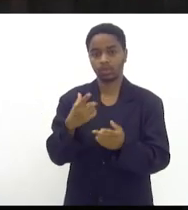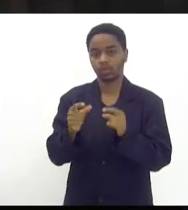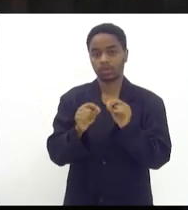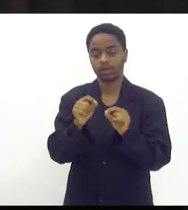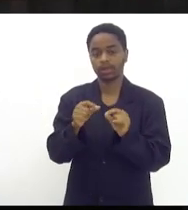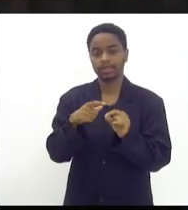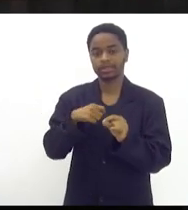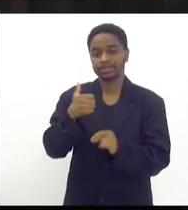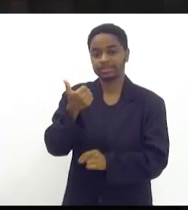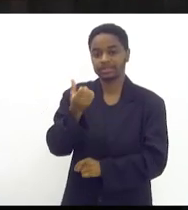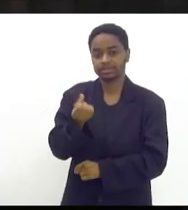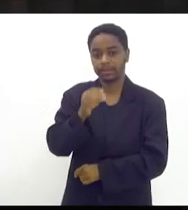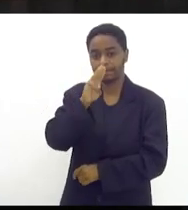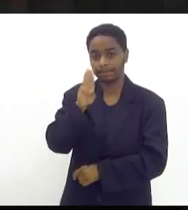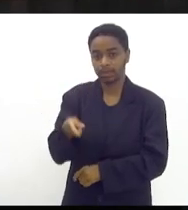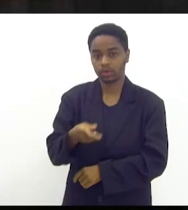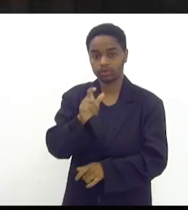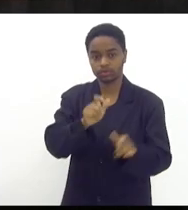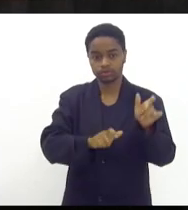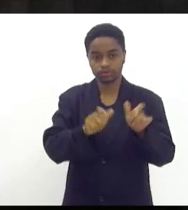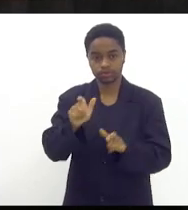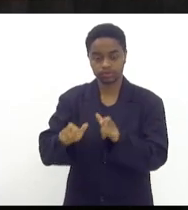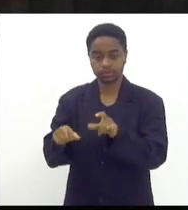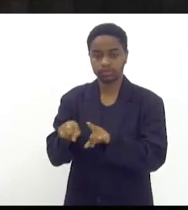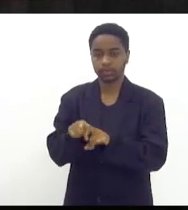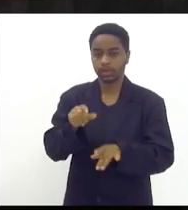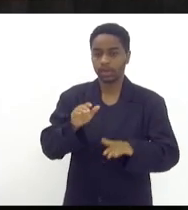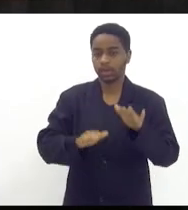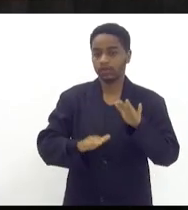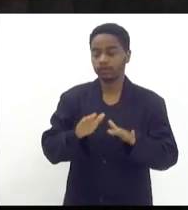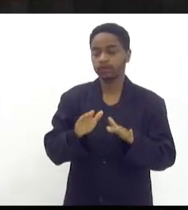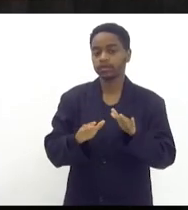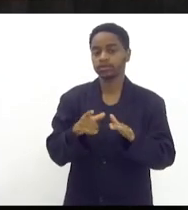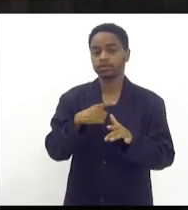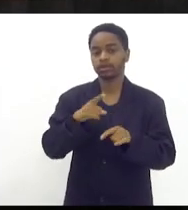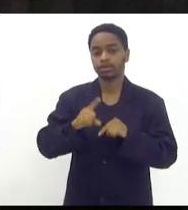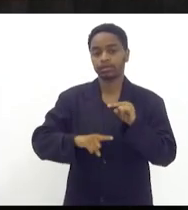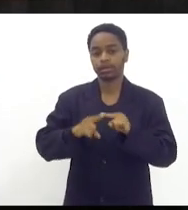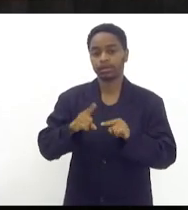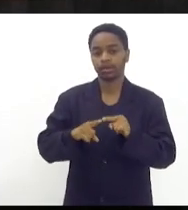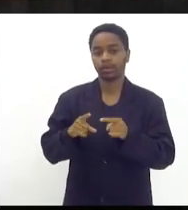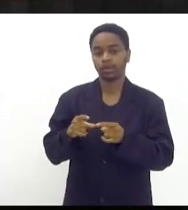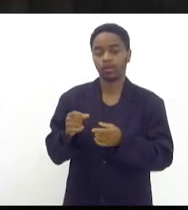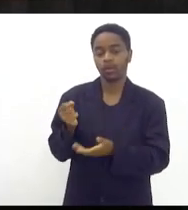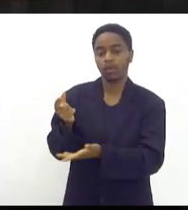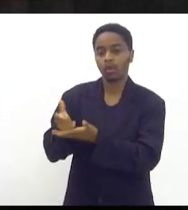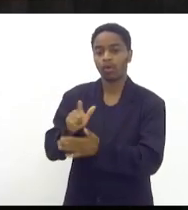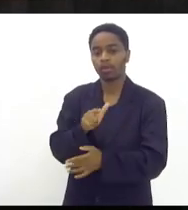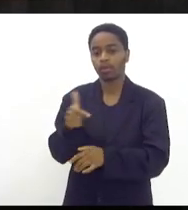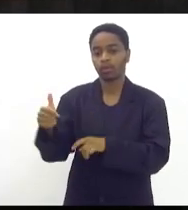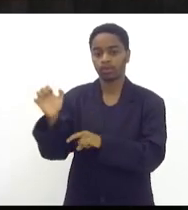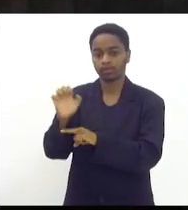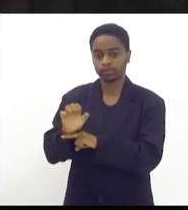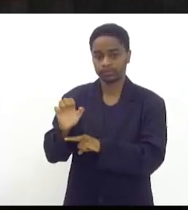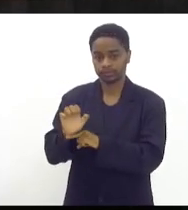de habitantes, e que muitas das vezes produtos vindos importados de outros estados